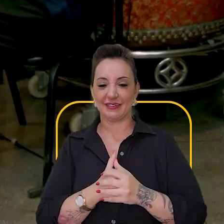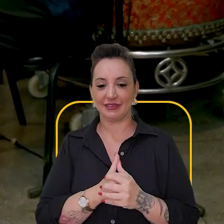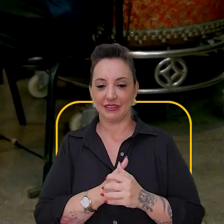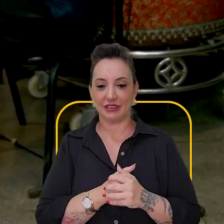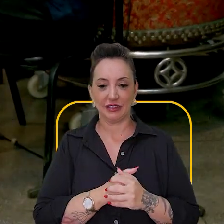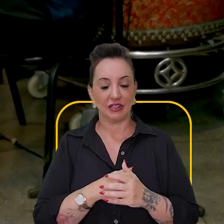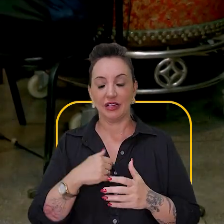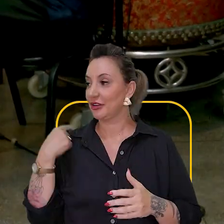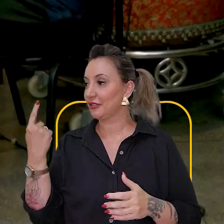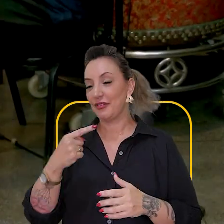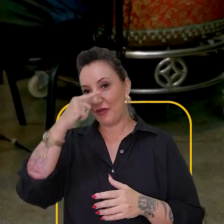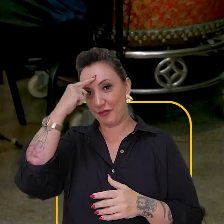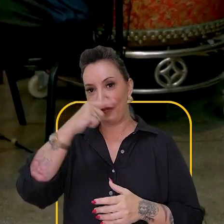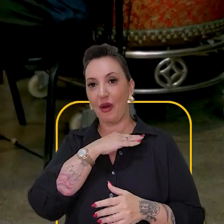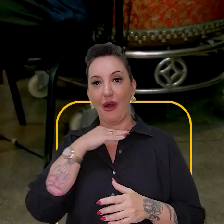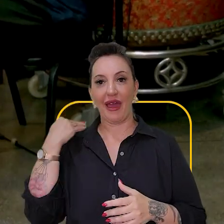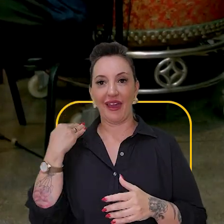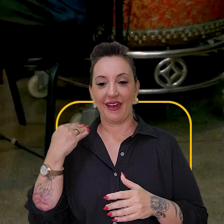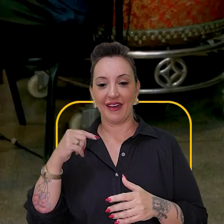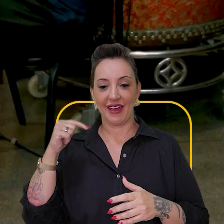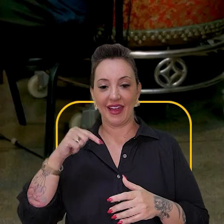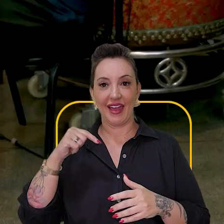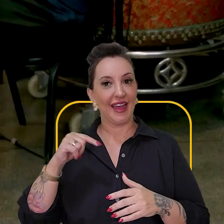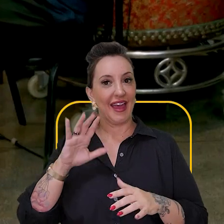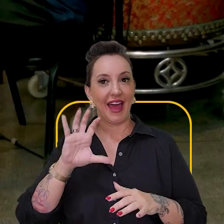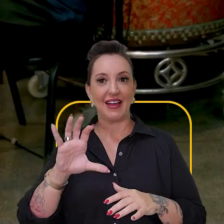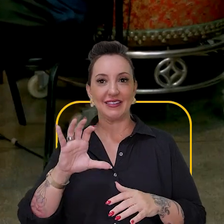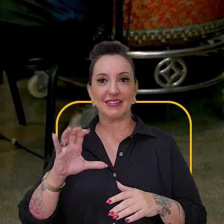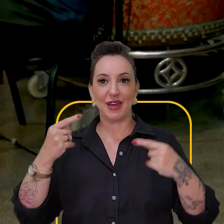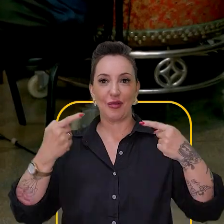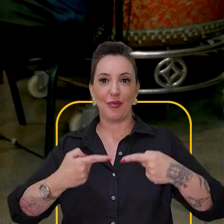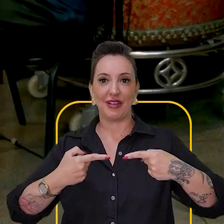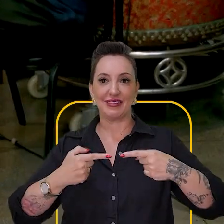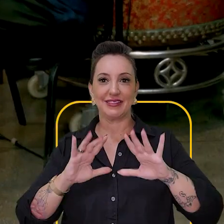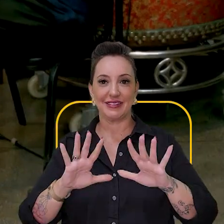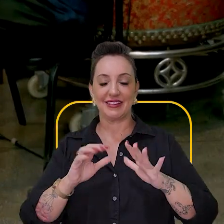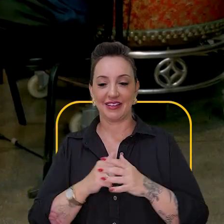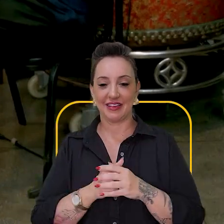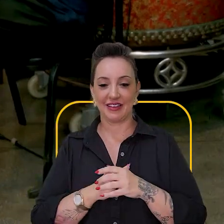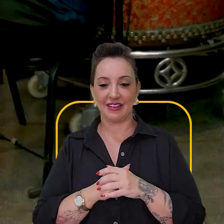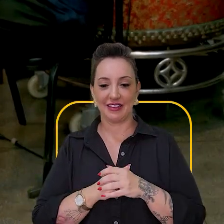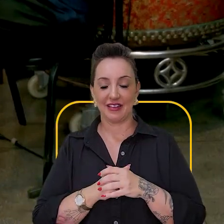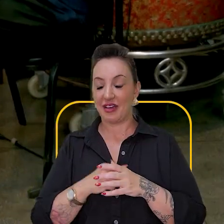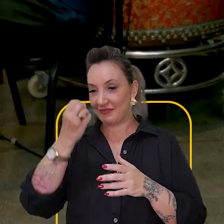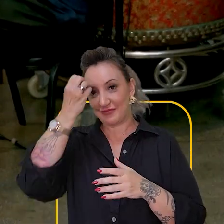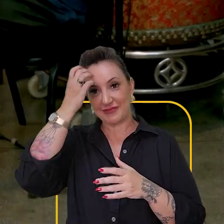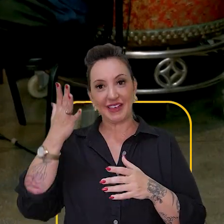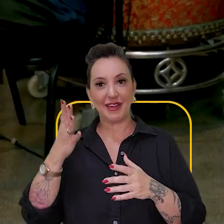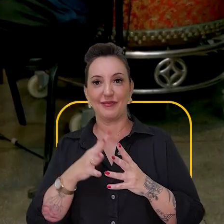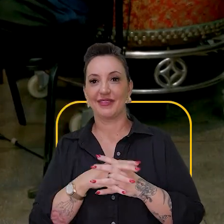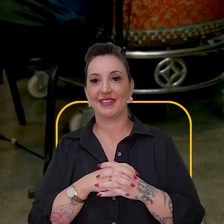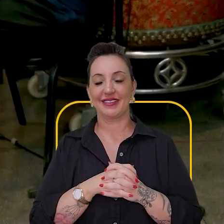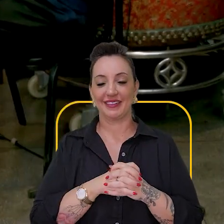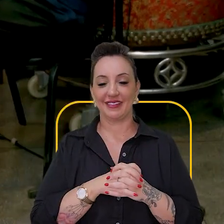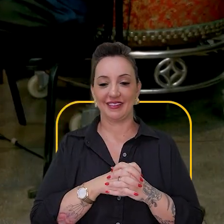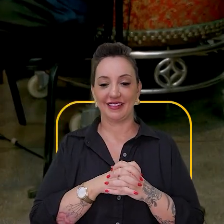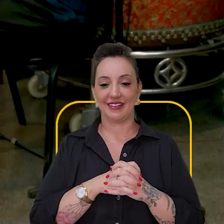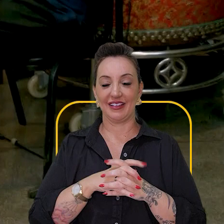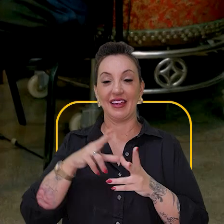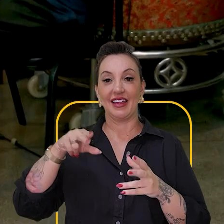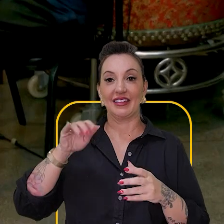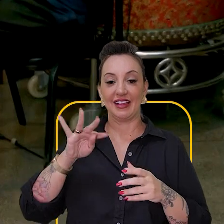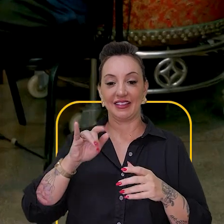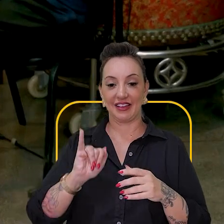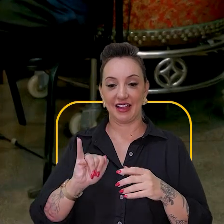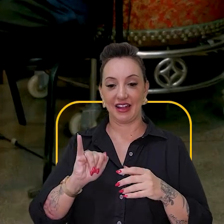nossa vamos morrer aqui né não era o nível das competições era o pessoal não faz ideia aí o